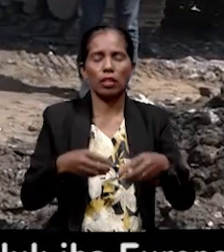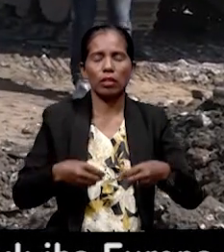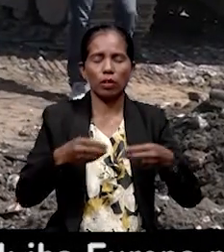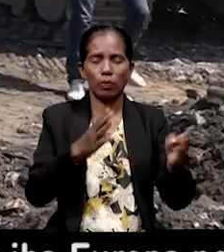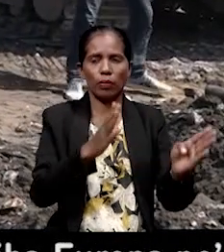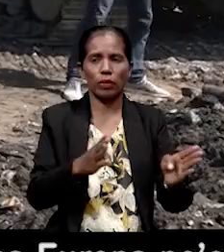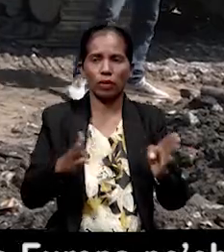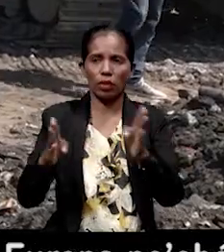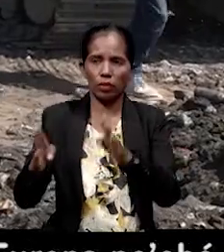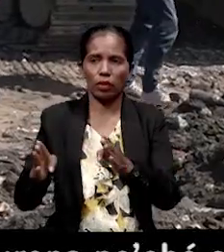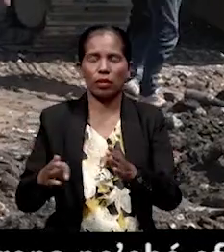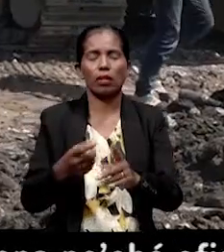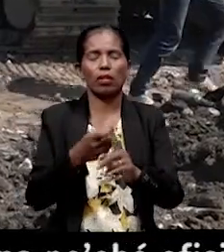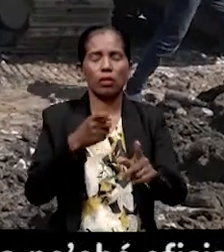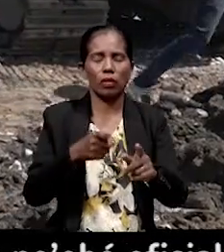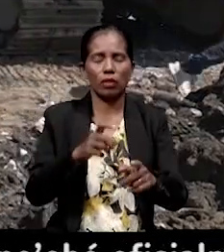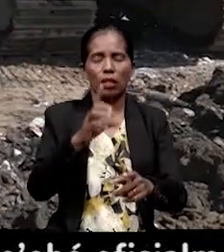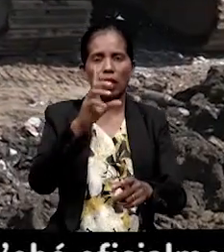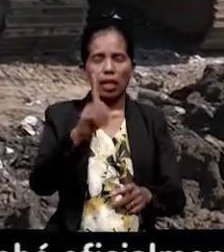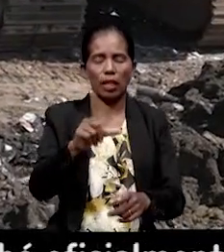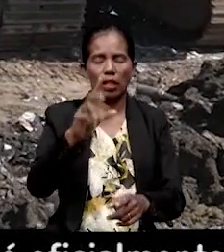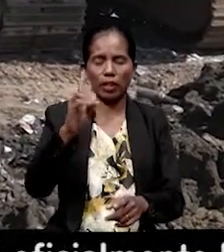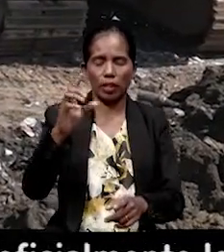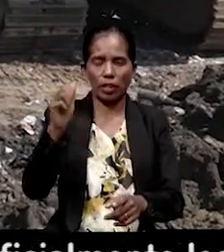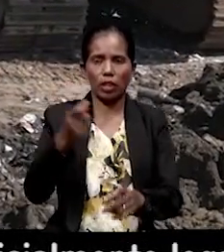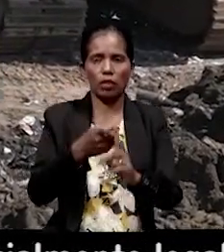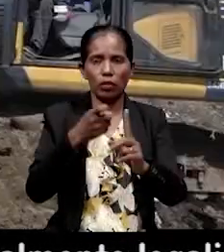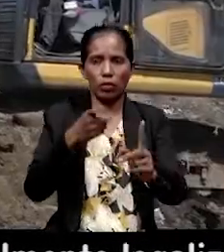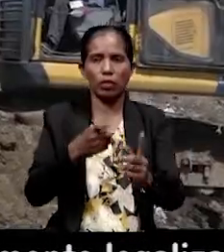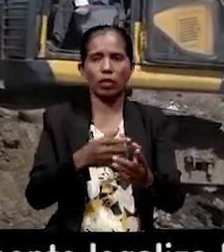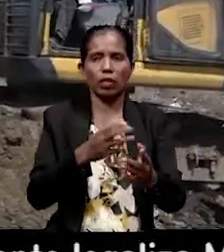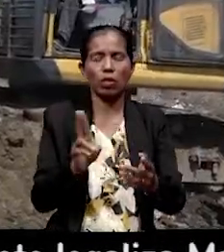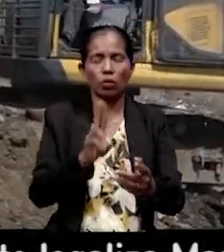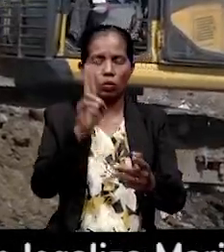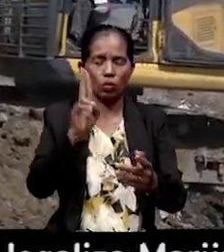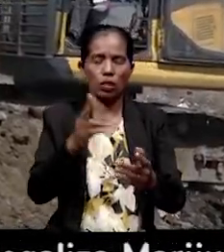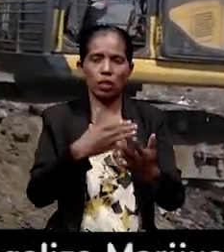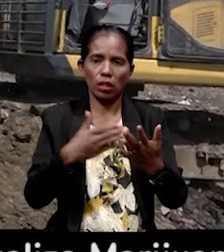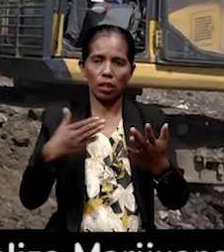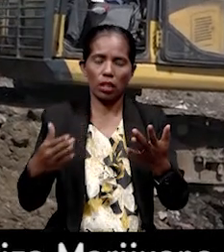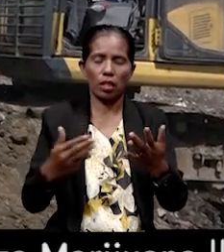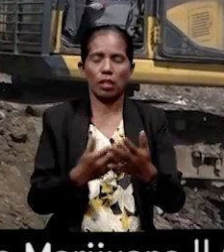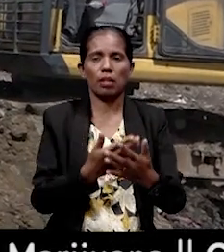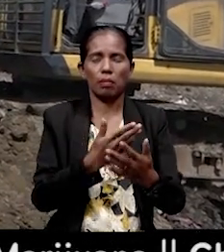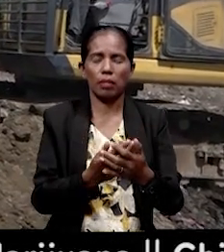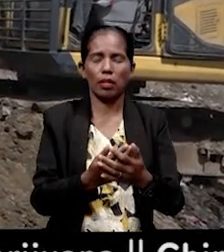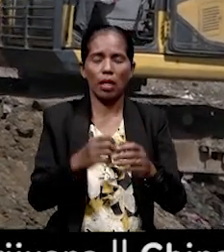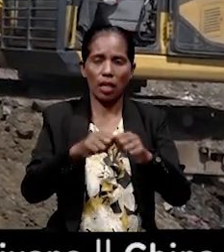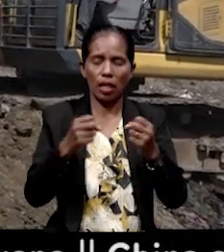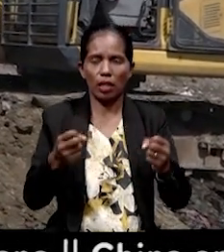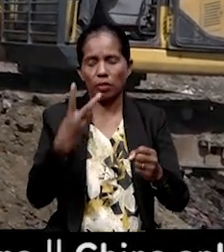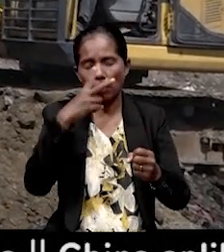processa empresa fast food Timor LDA liu husi estabelecimento Burger King ba parte jurídico a tua